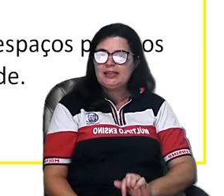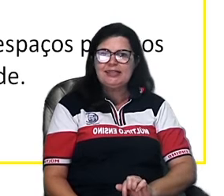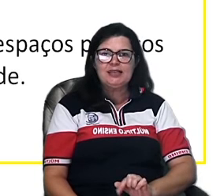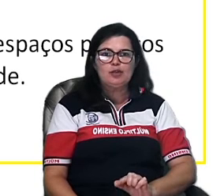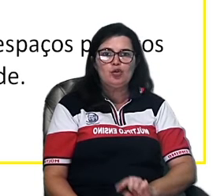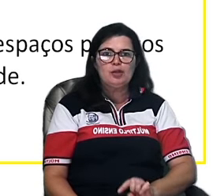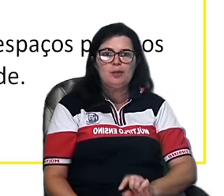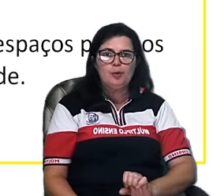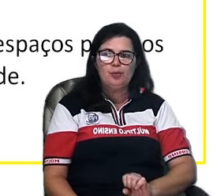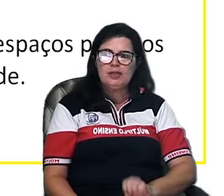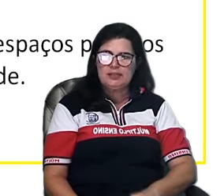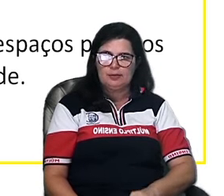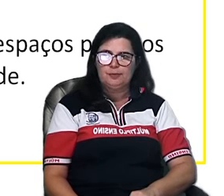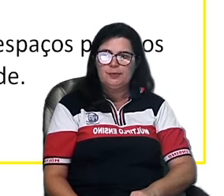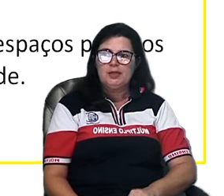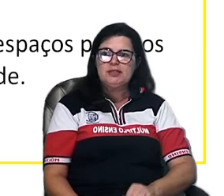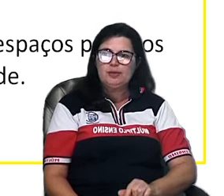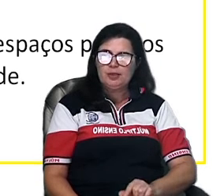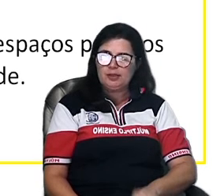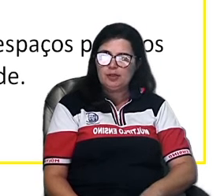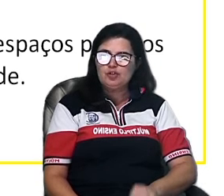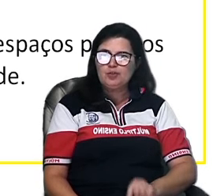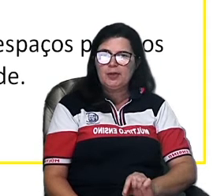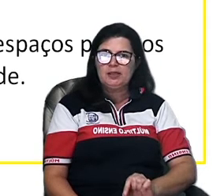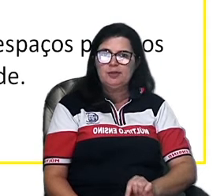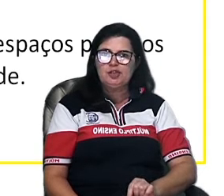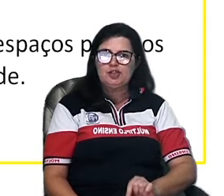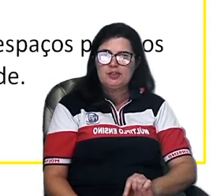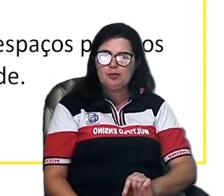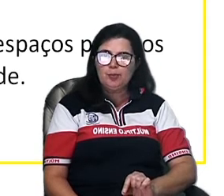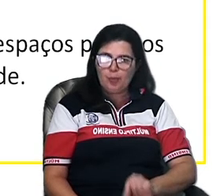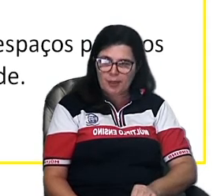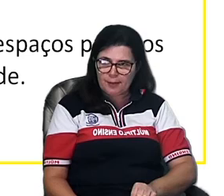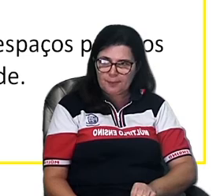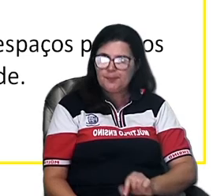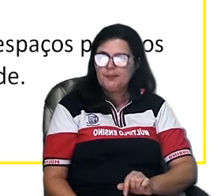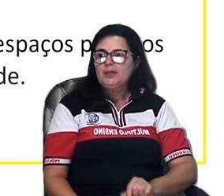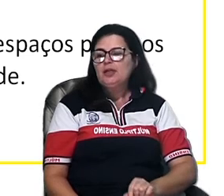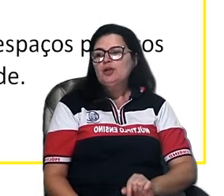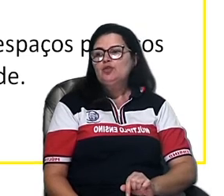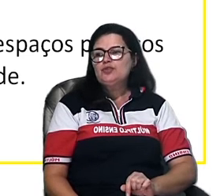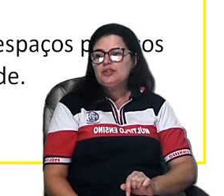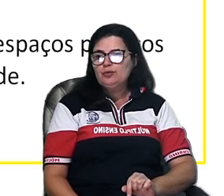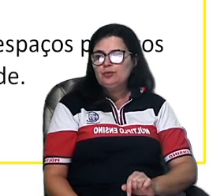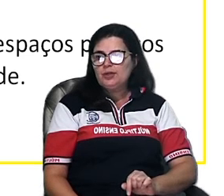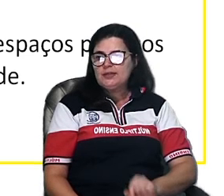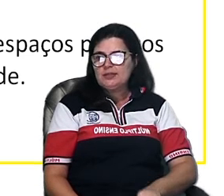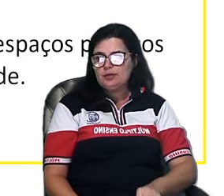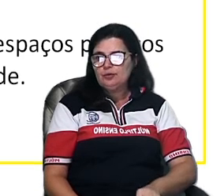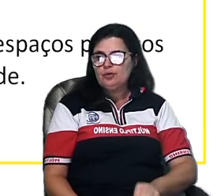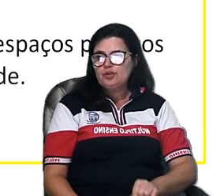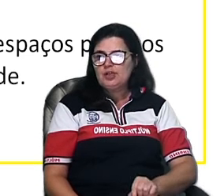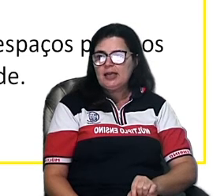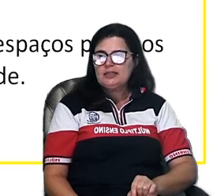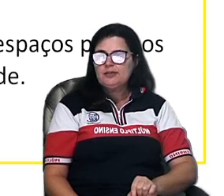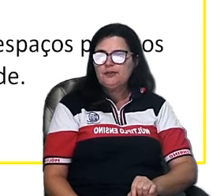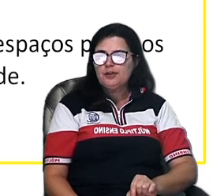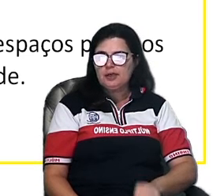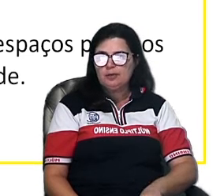eles pertencem a toda a população e são mantidos pela administração pública. No segundo quesito,